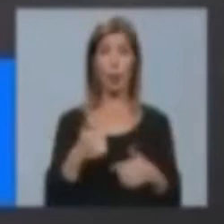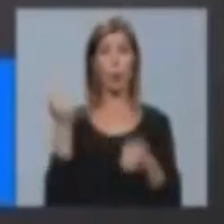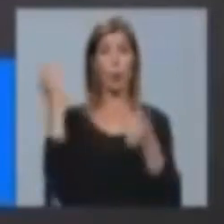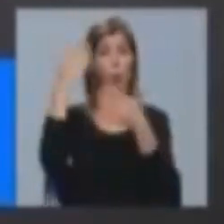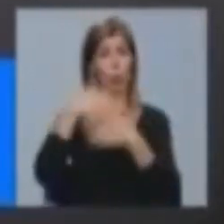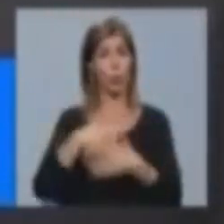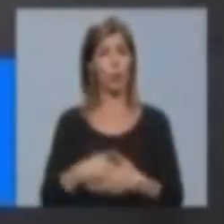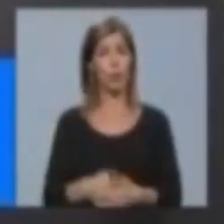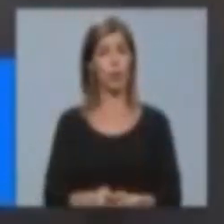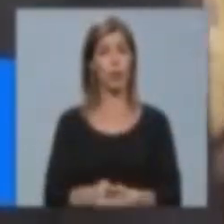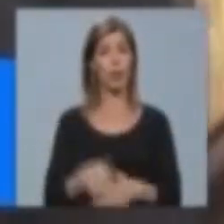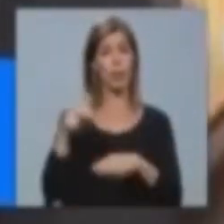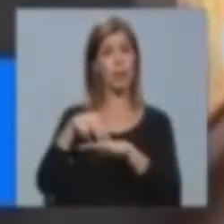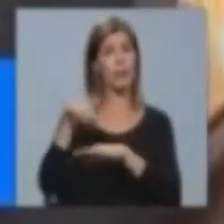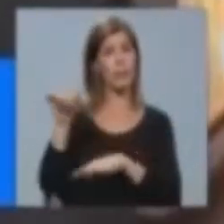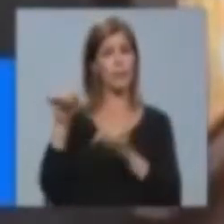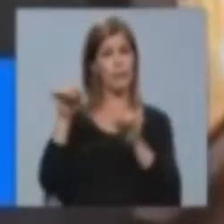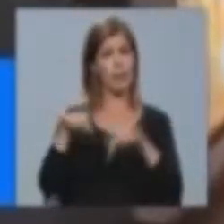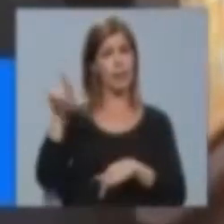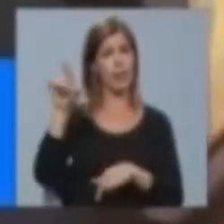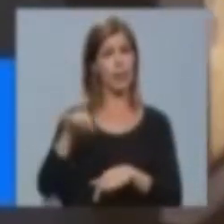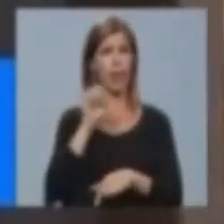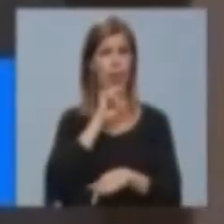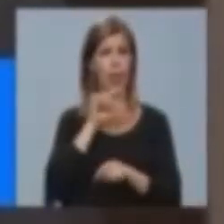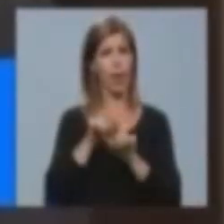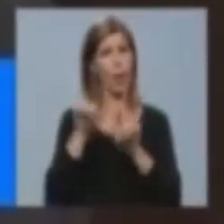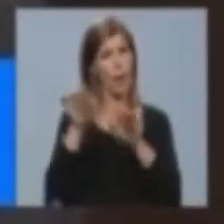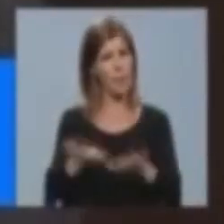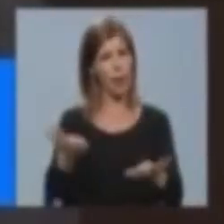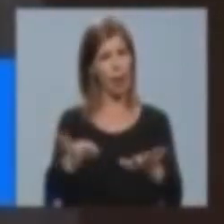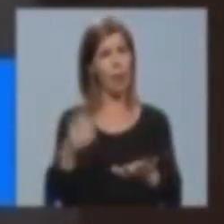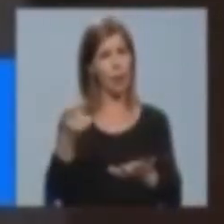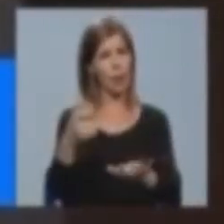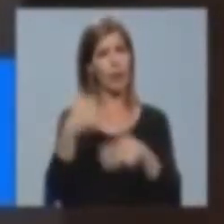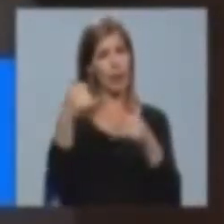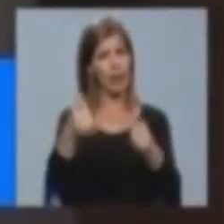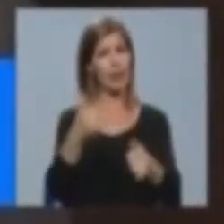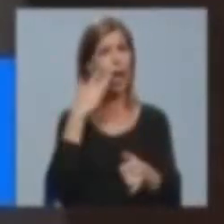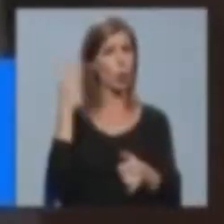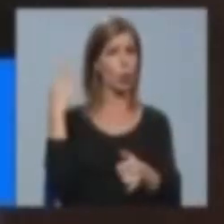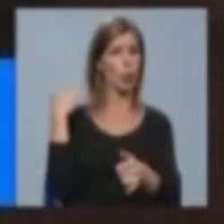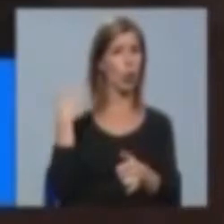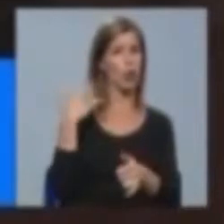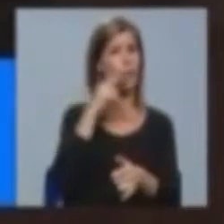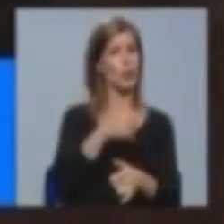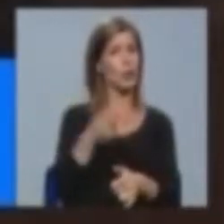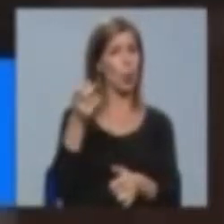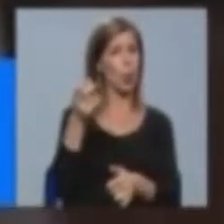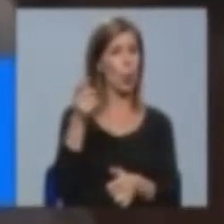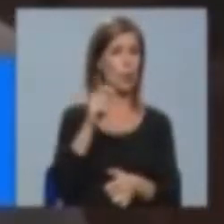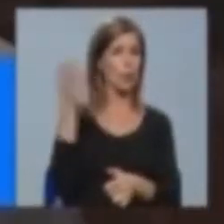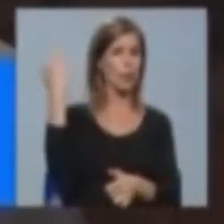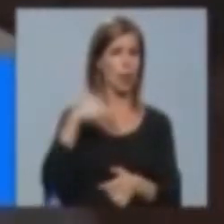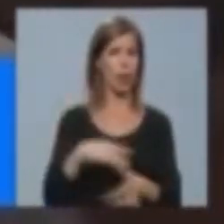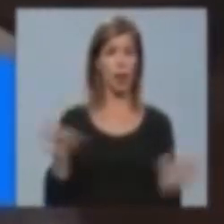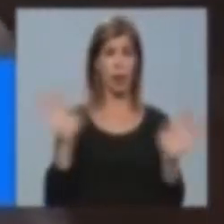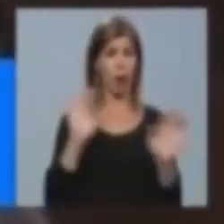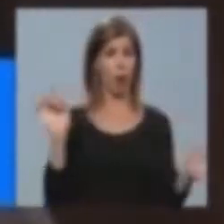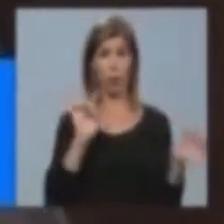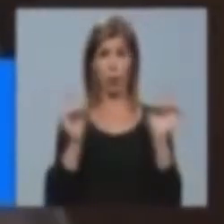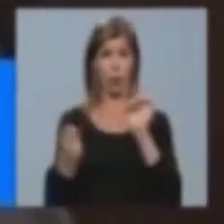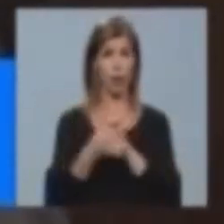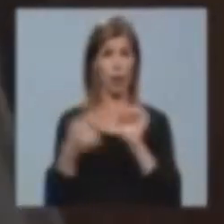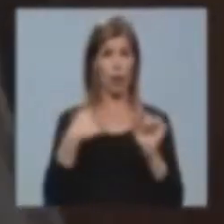noite. Boa noite. A sua presença aqui também serve um bocadinho para pôr água na fervura depois da visita de António Costa no mês passado? Não, pelo contrário, é para fazer